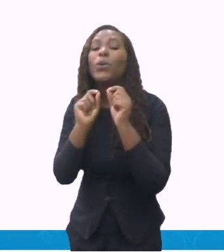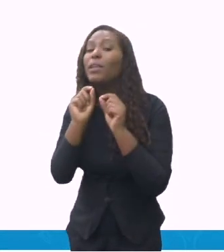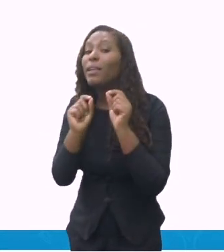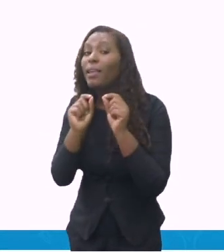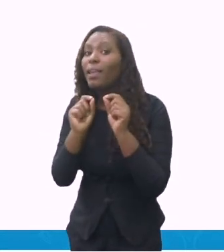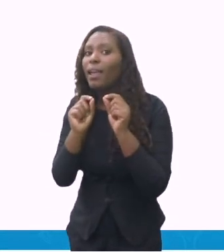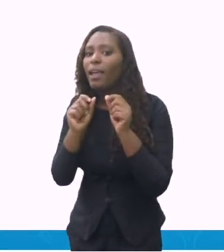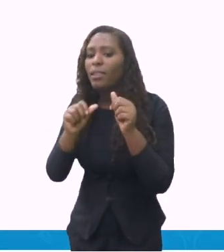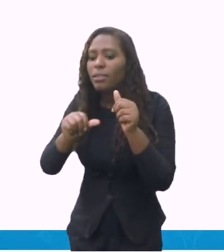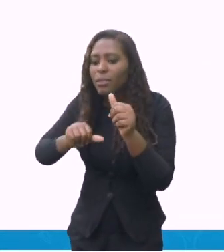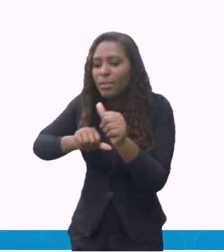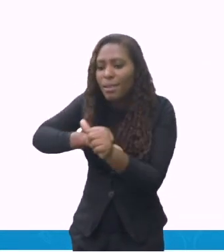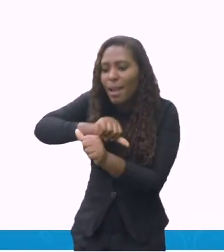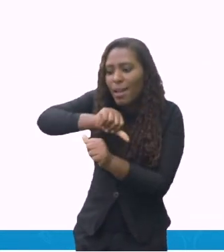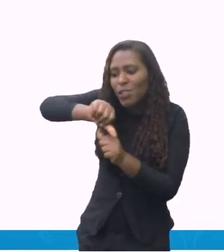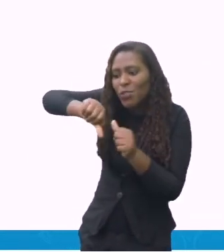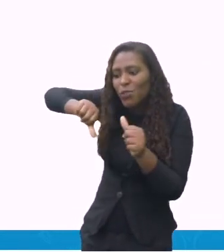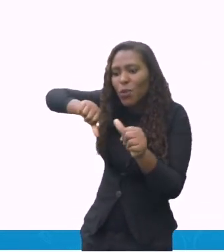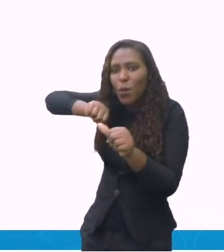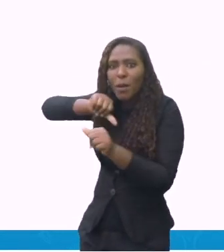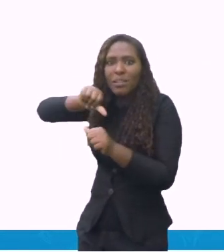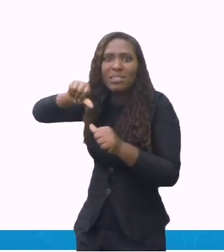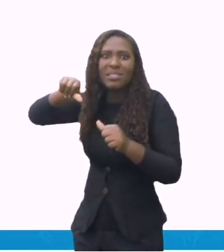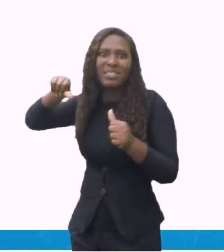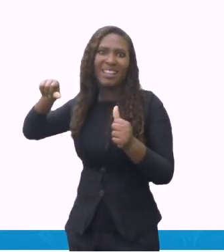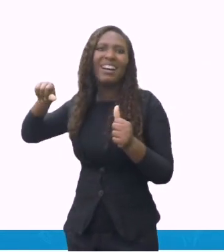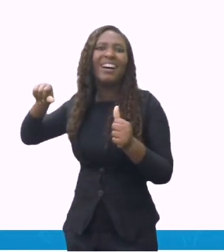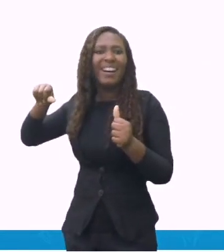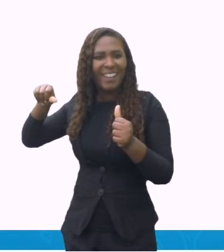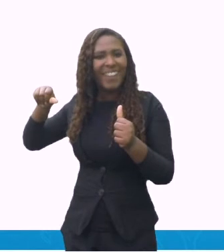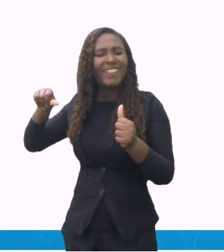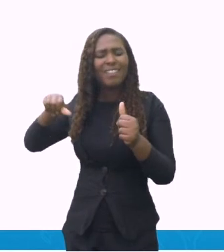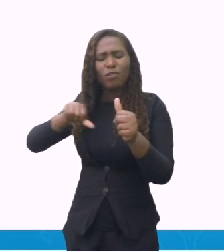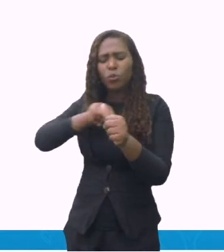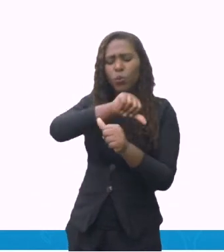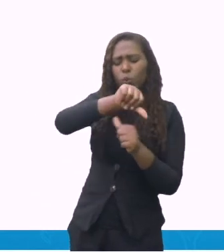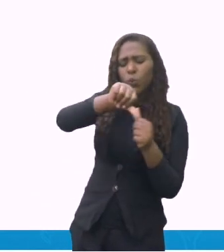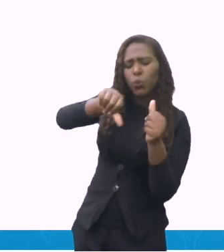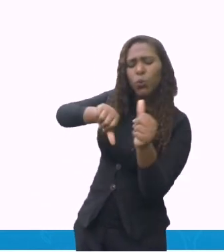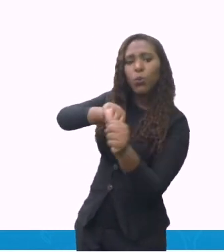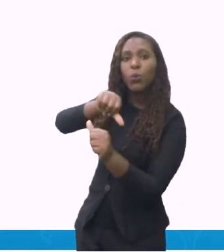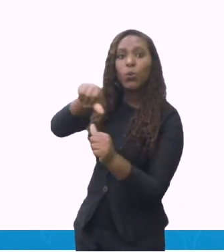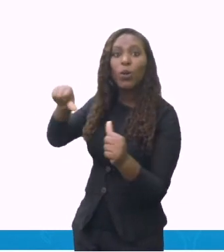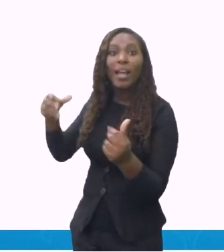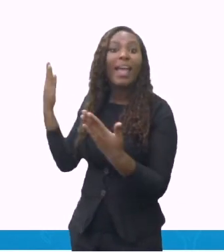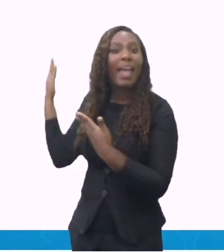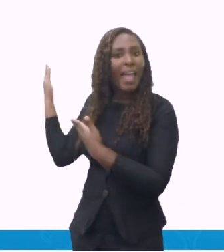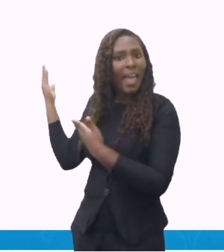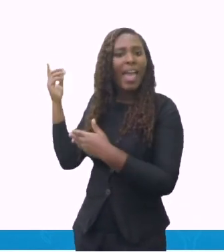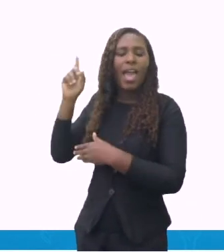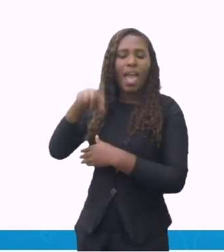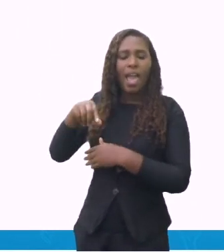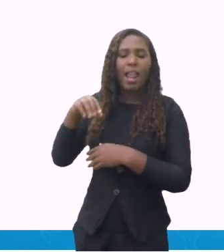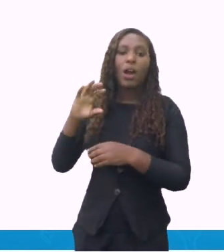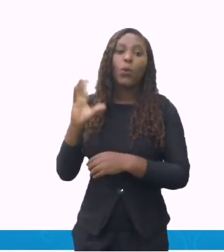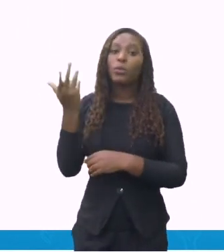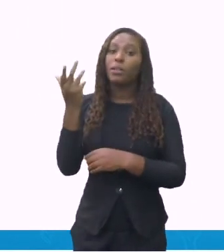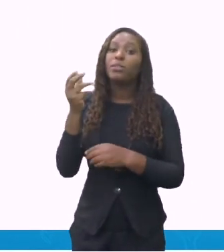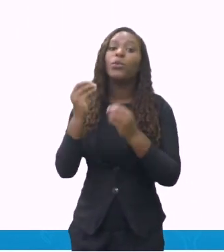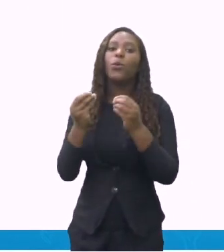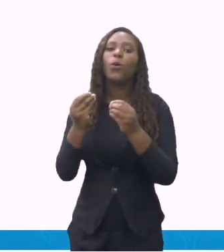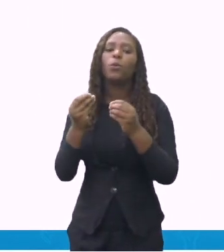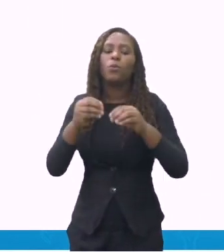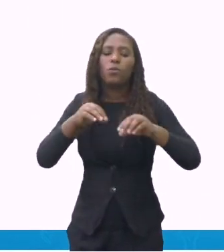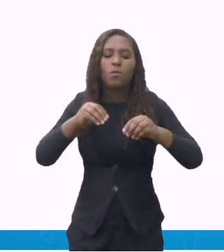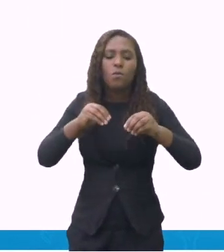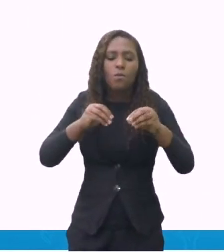rochas metamórficas, elas se originam de transformações ocasionadas pelo aumento de pressão e